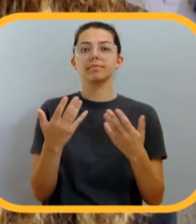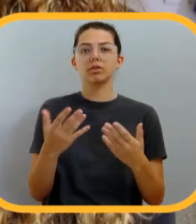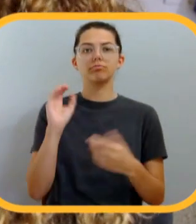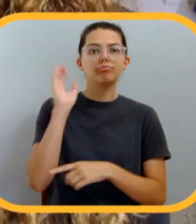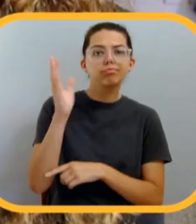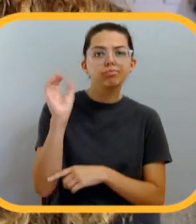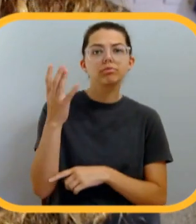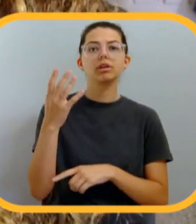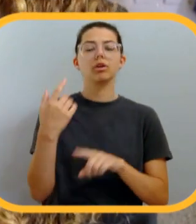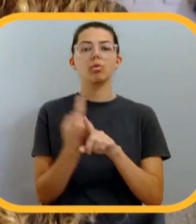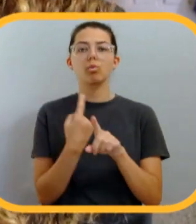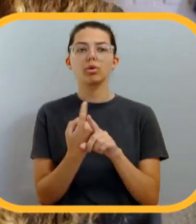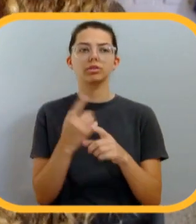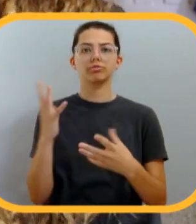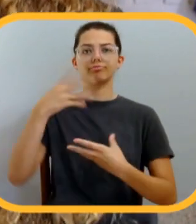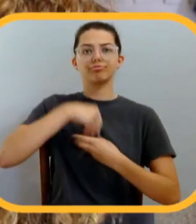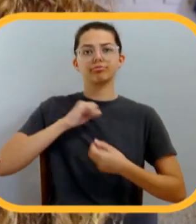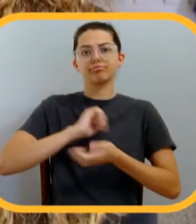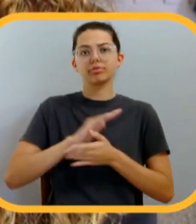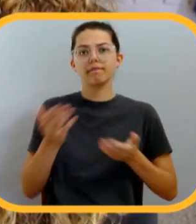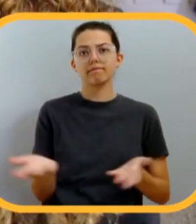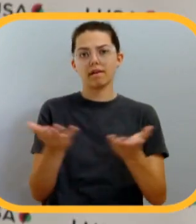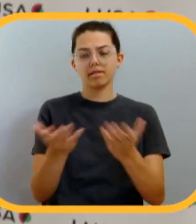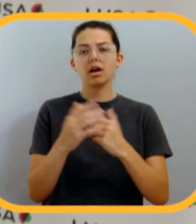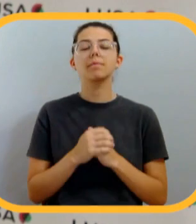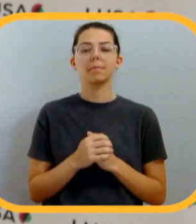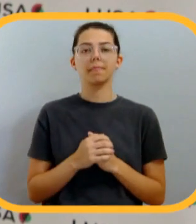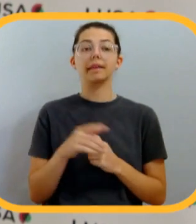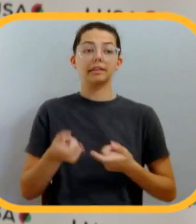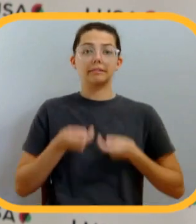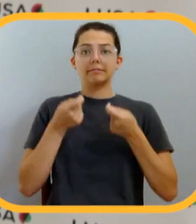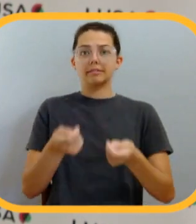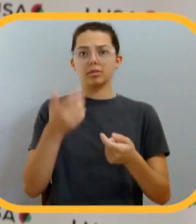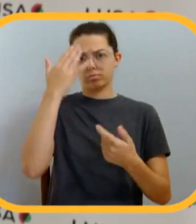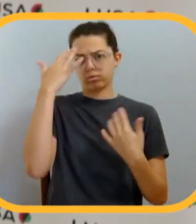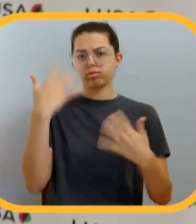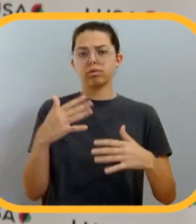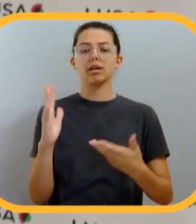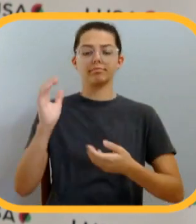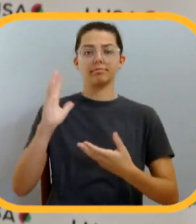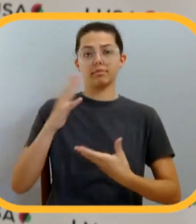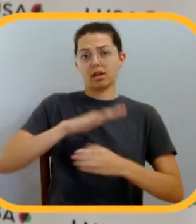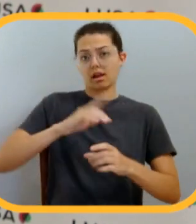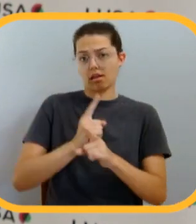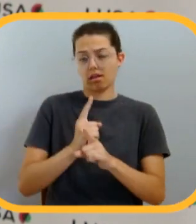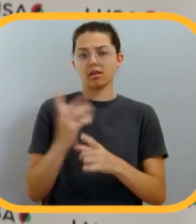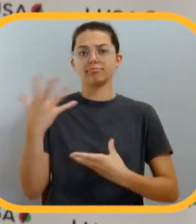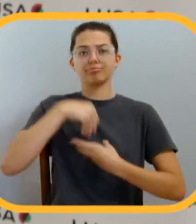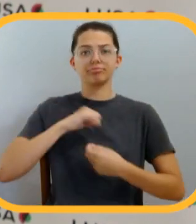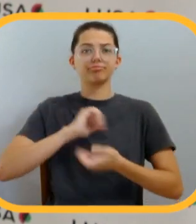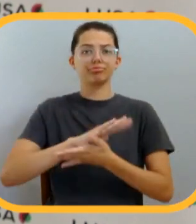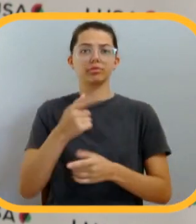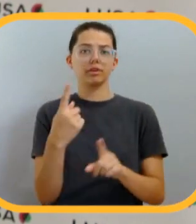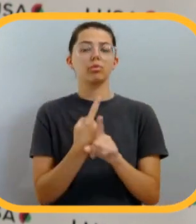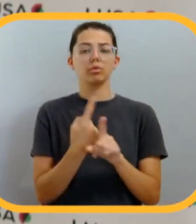mais eventos e mais situações que promovem a literacia mediática. É com esta capacidade de investirmos nesta área da literacia mediática que